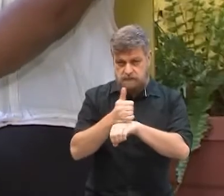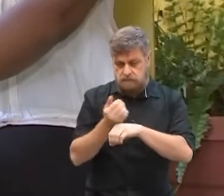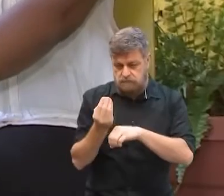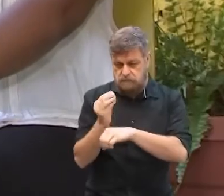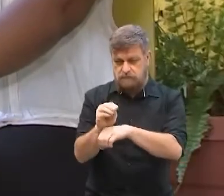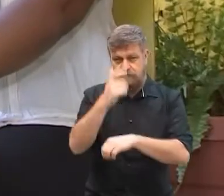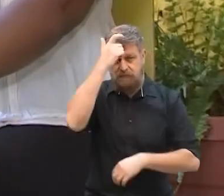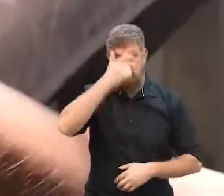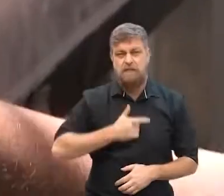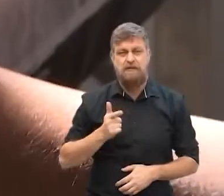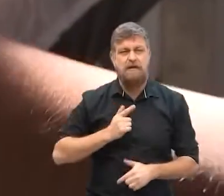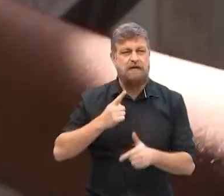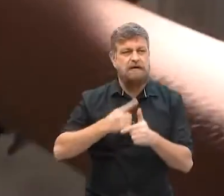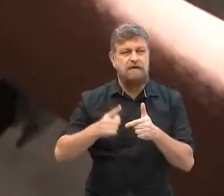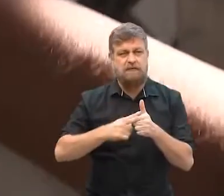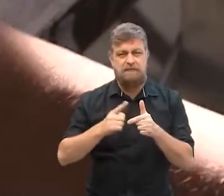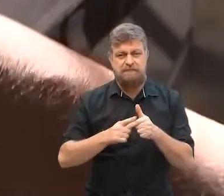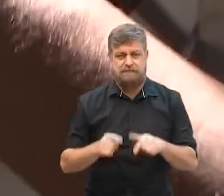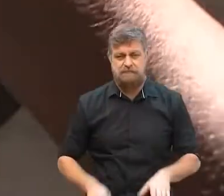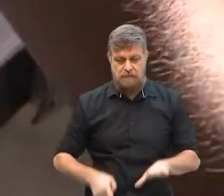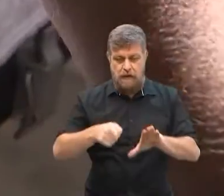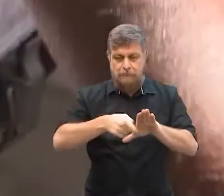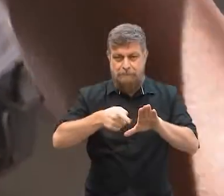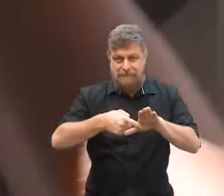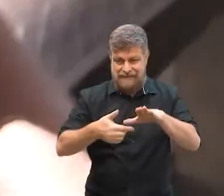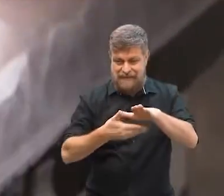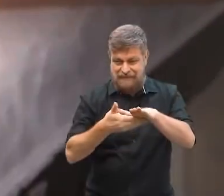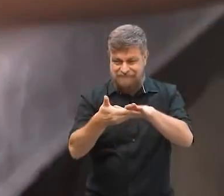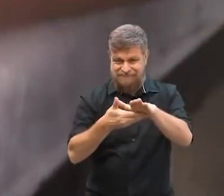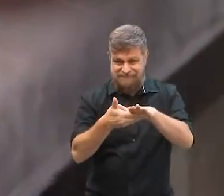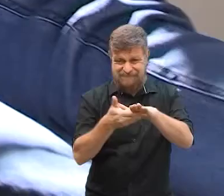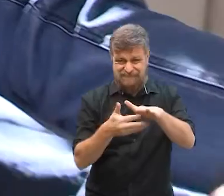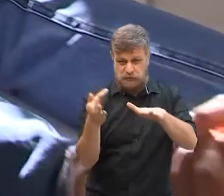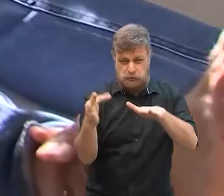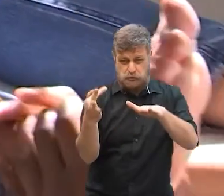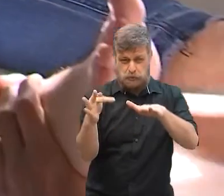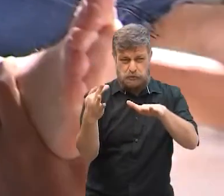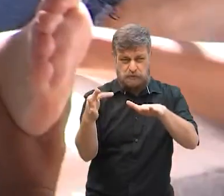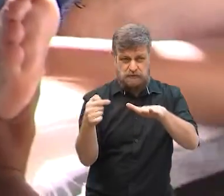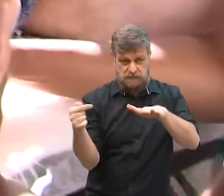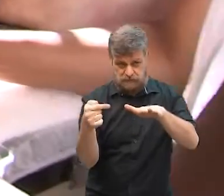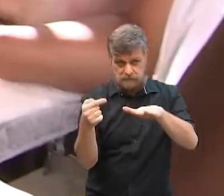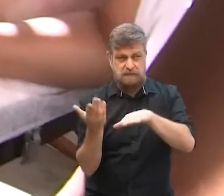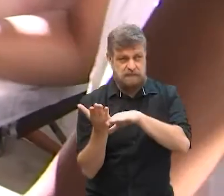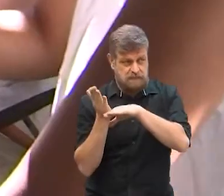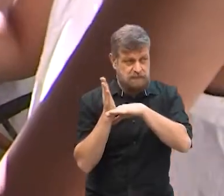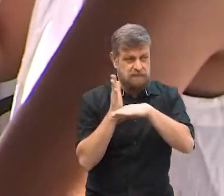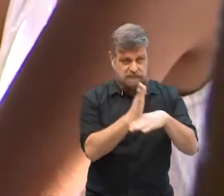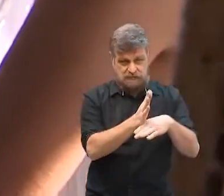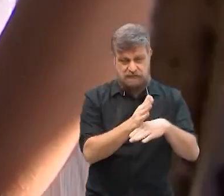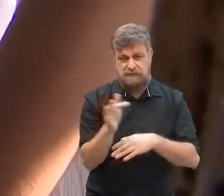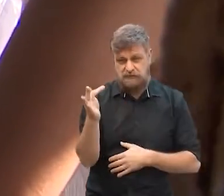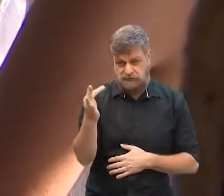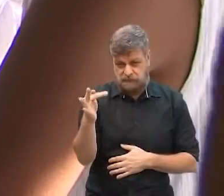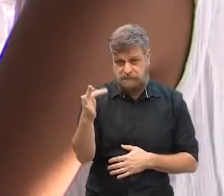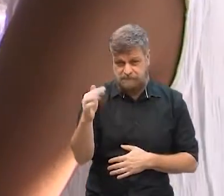Exatamente. Eu, por exemplo, tô, né, com fascite plantar. A massoterapia ajuda? Ajuda sim, é bem doído. Pra quem